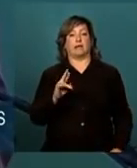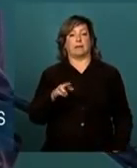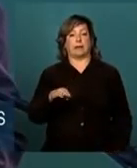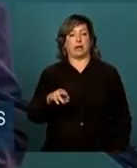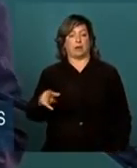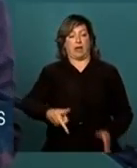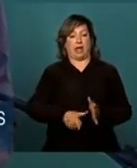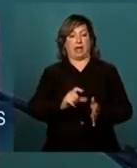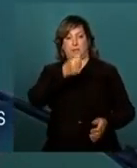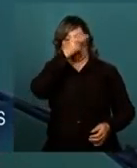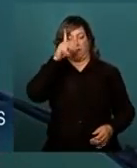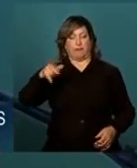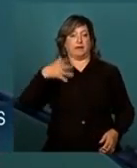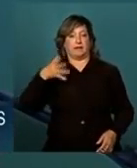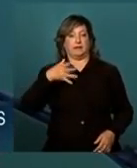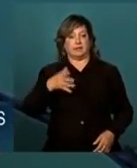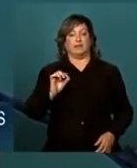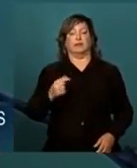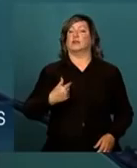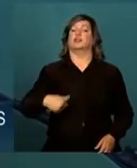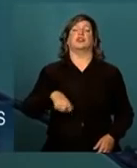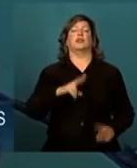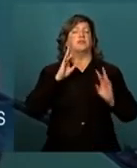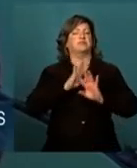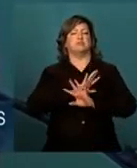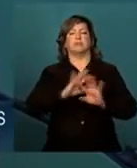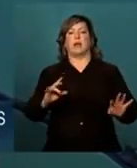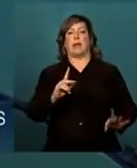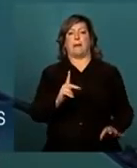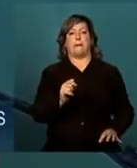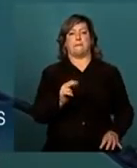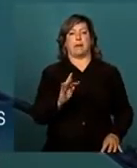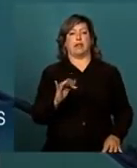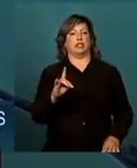da nossa presidenta, não olhamos cor partidária,